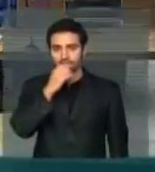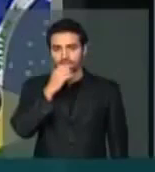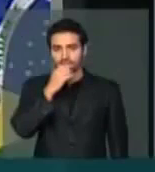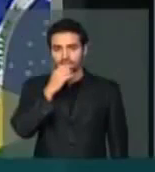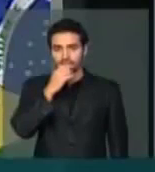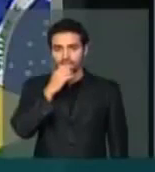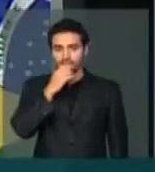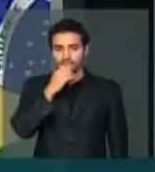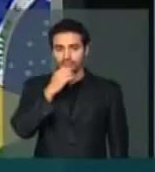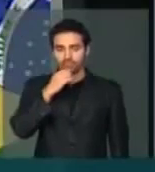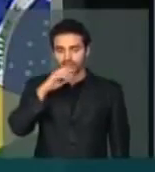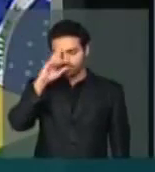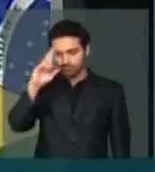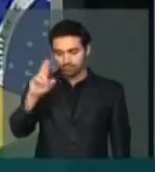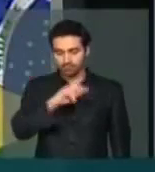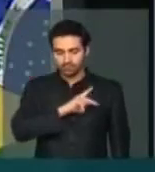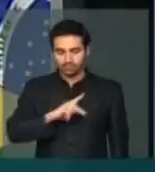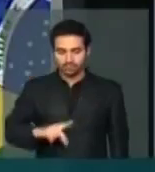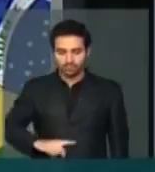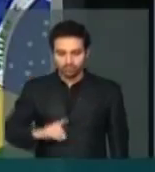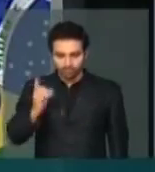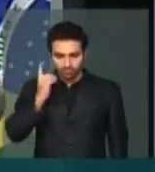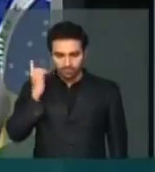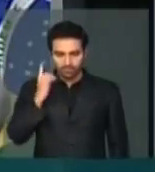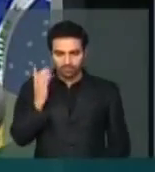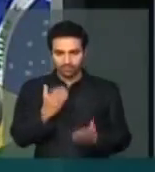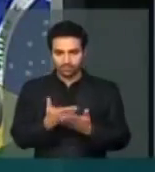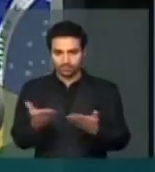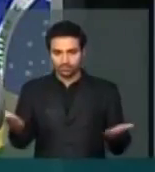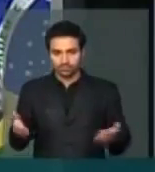senhoras e senhores deputados,